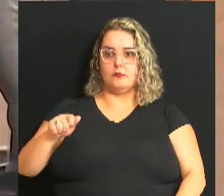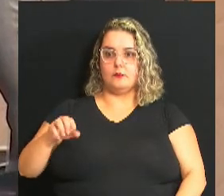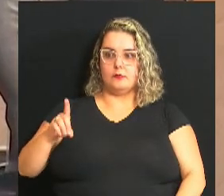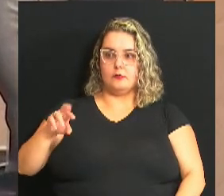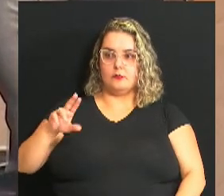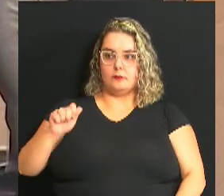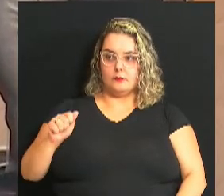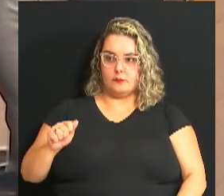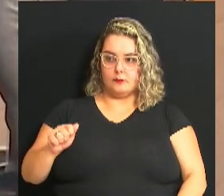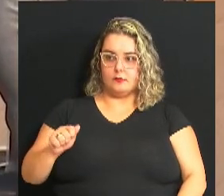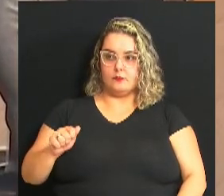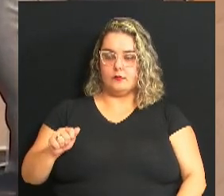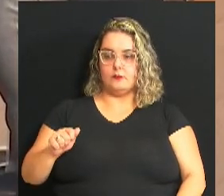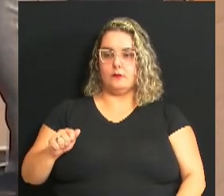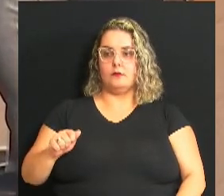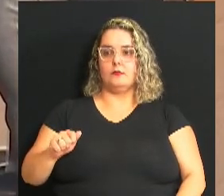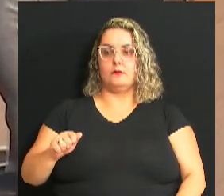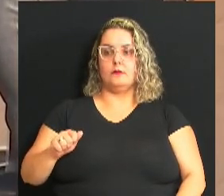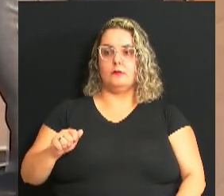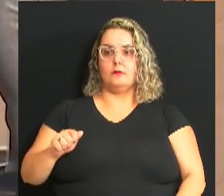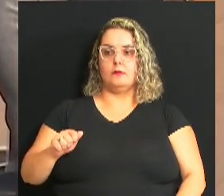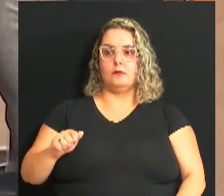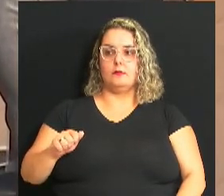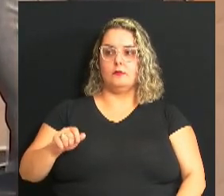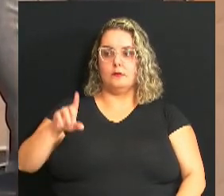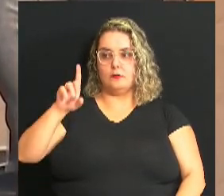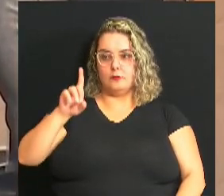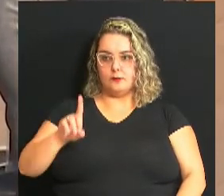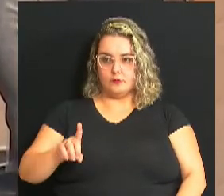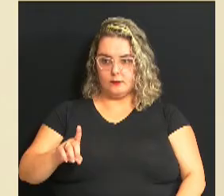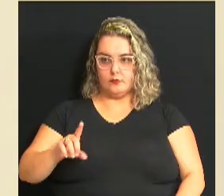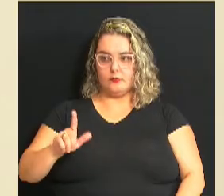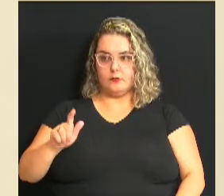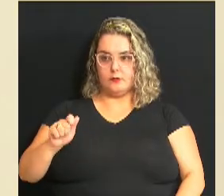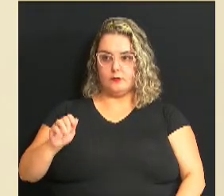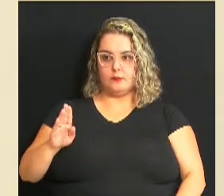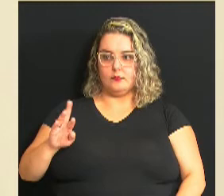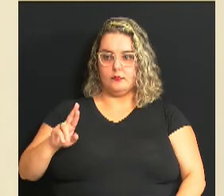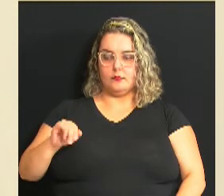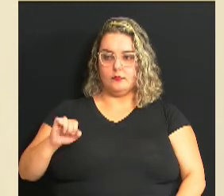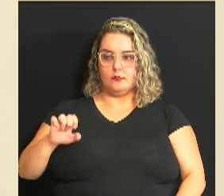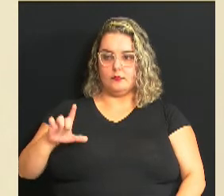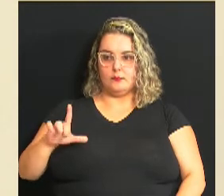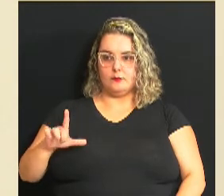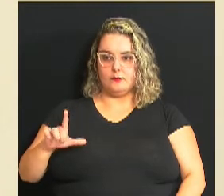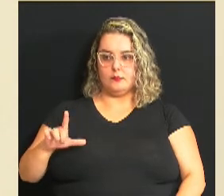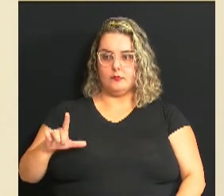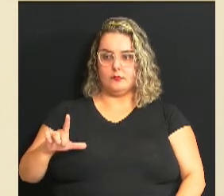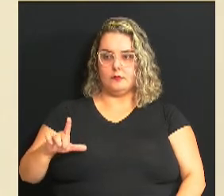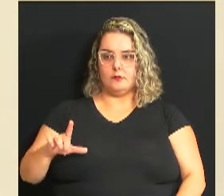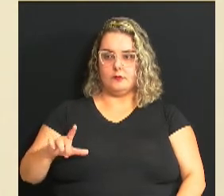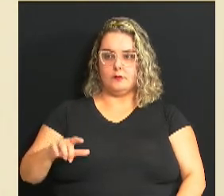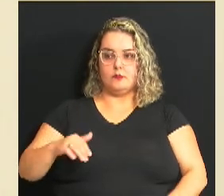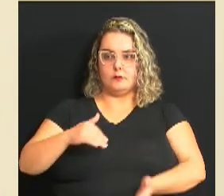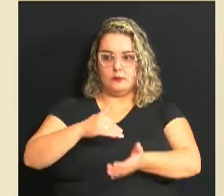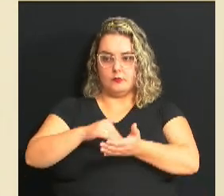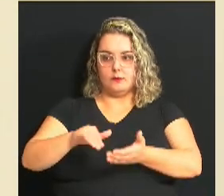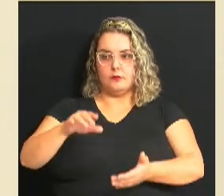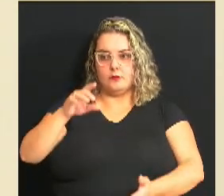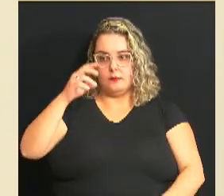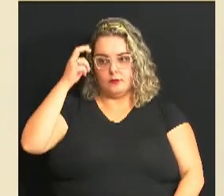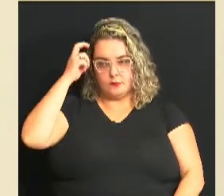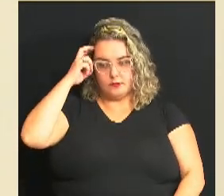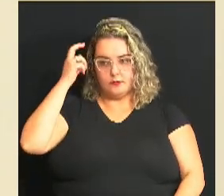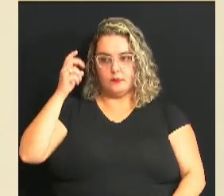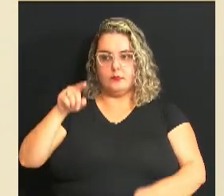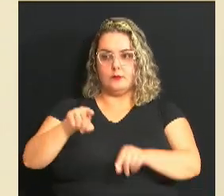Caprioli, o diretor Gabriel Rapace, o diretor de Cultura, né, da Secretaria de Cultura, e